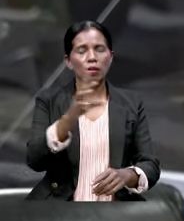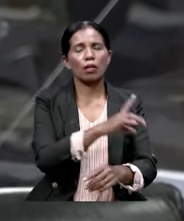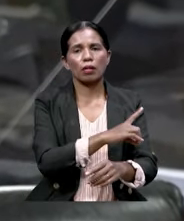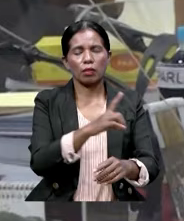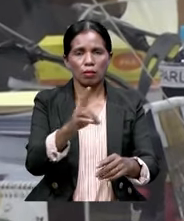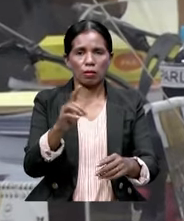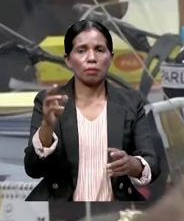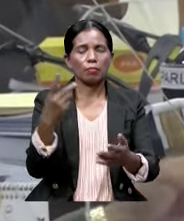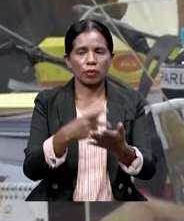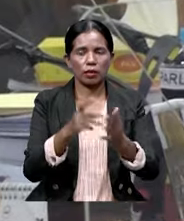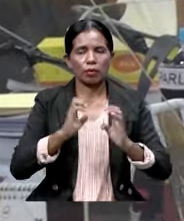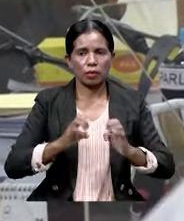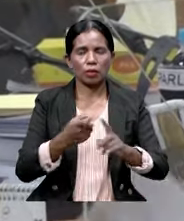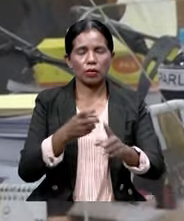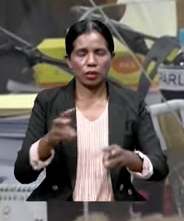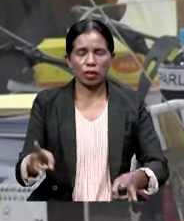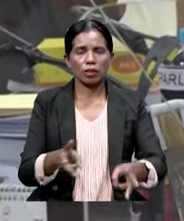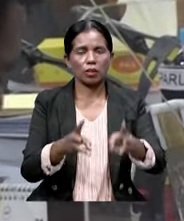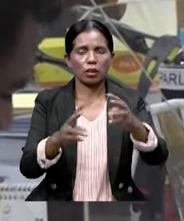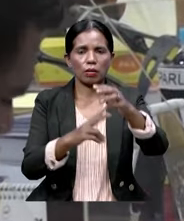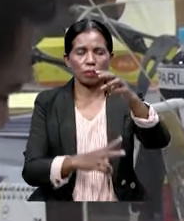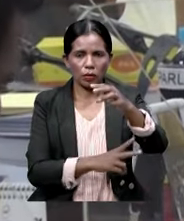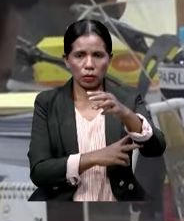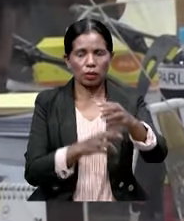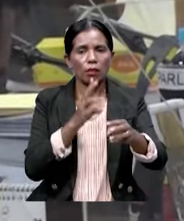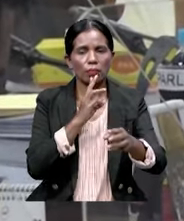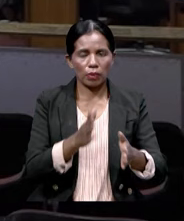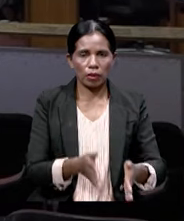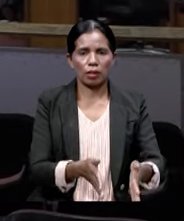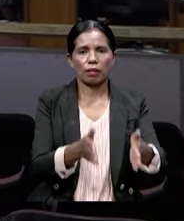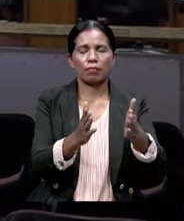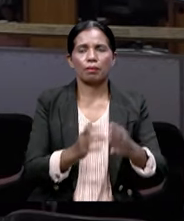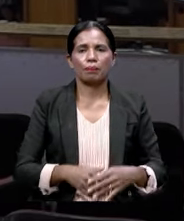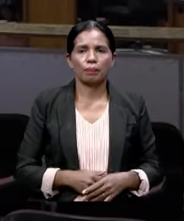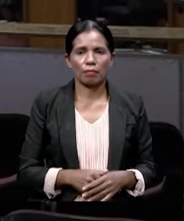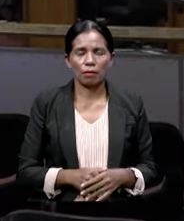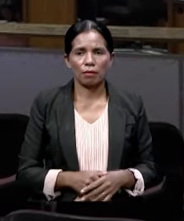emergência composto husi estrada ponte no irigasaun. Adriano Verdial, Zemi dos Santos, ZMN.